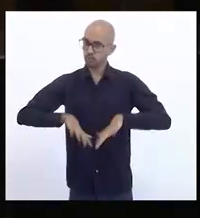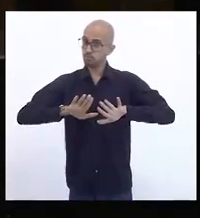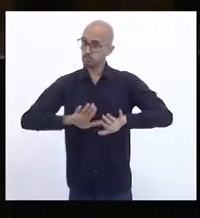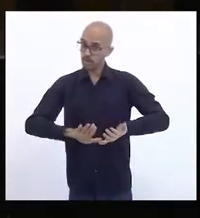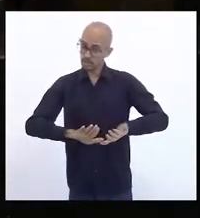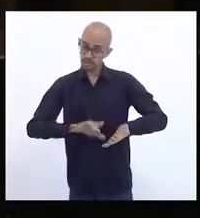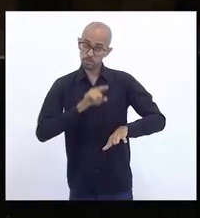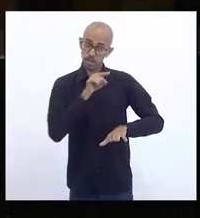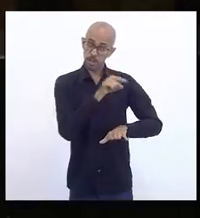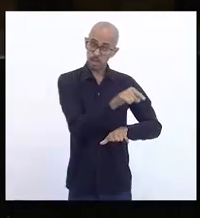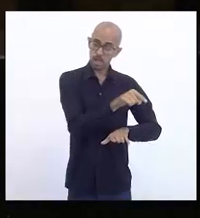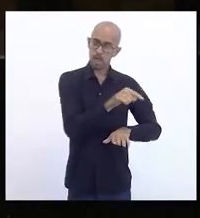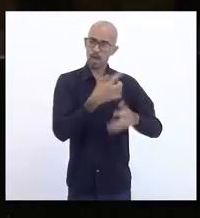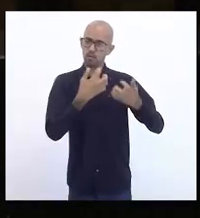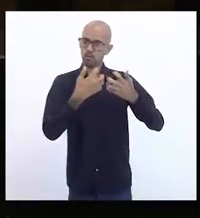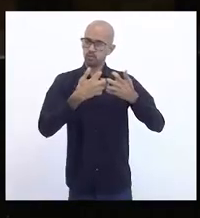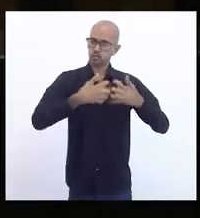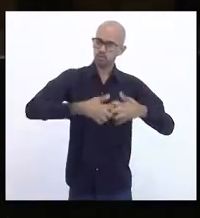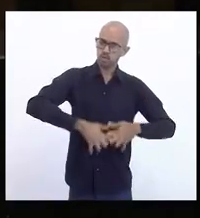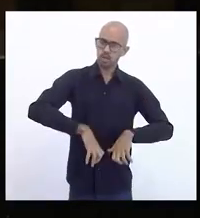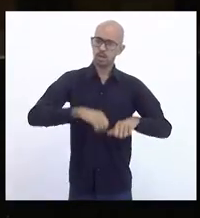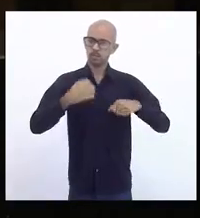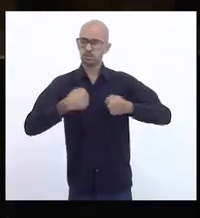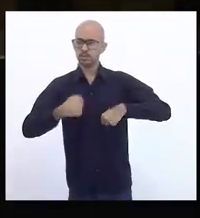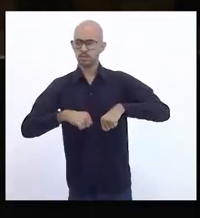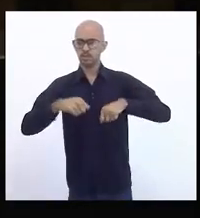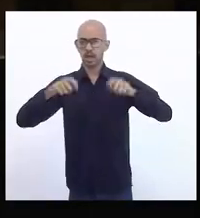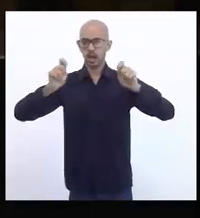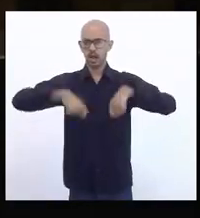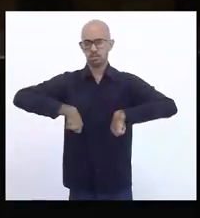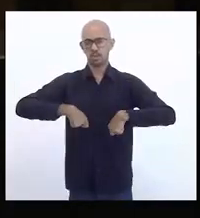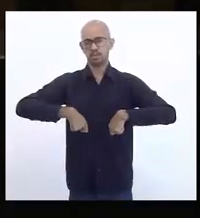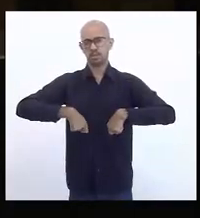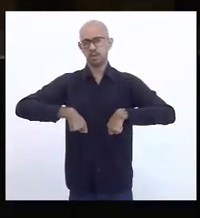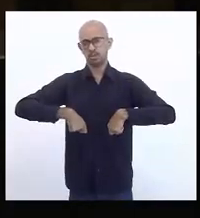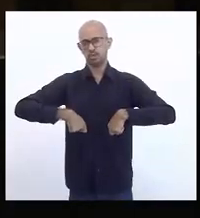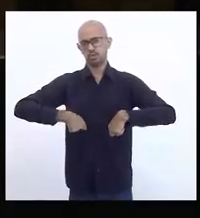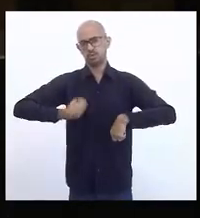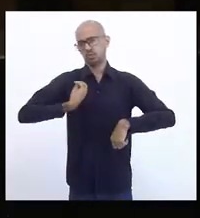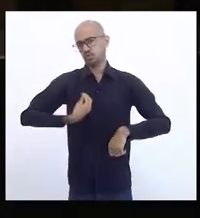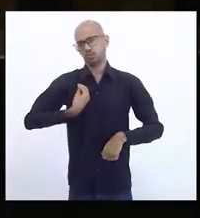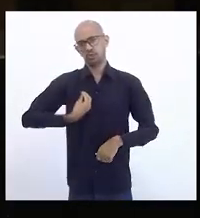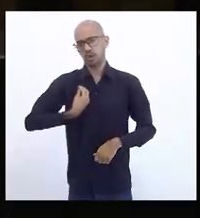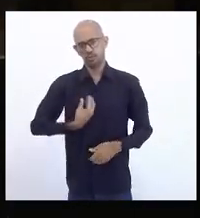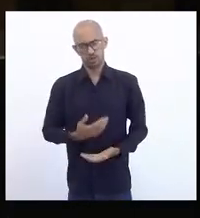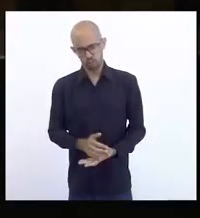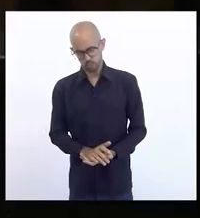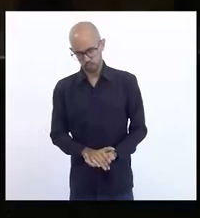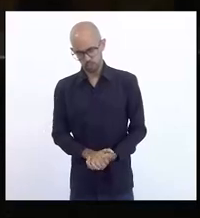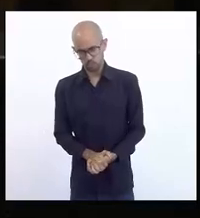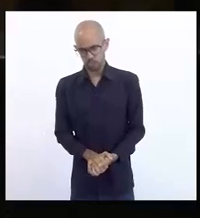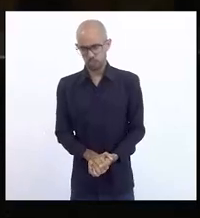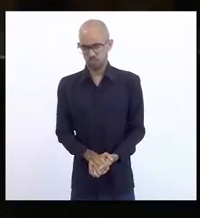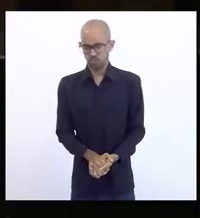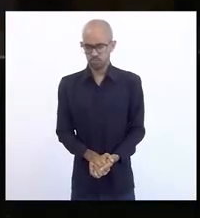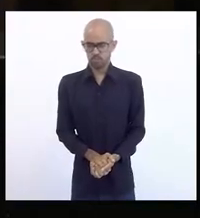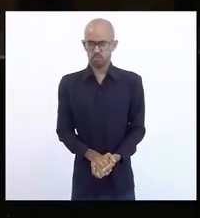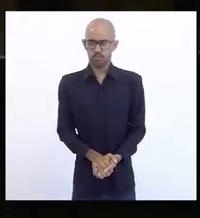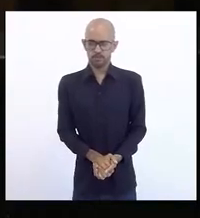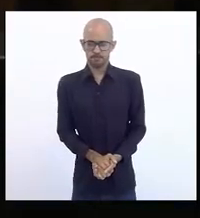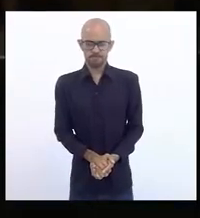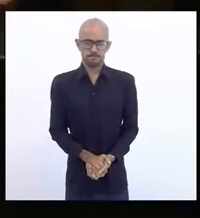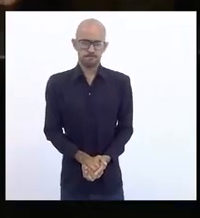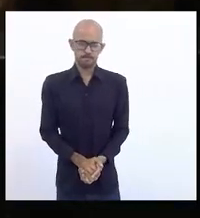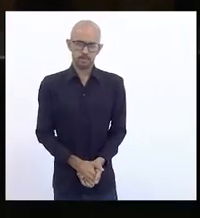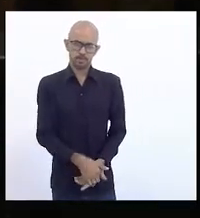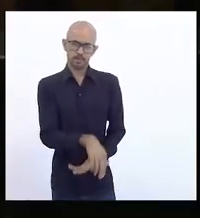ela existir, ela tem que ter condições para tal. Eu sempre falei, a UESO